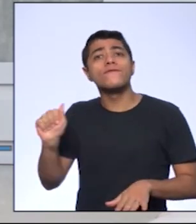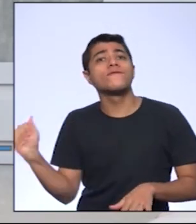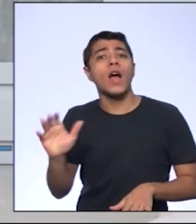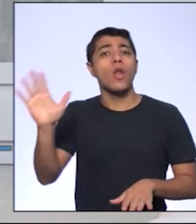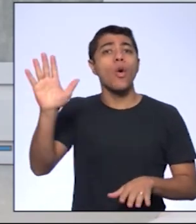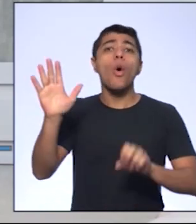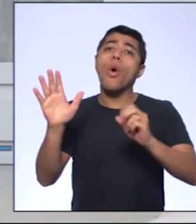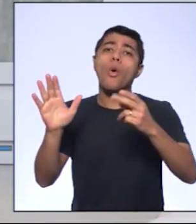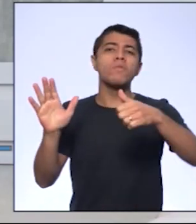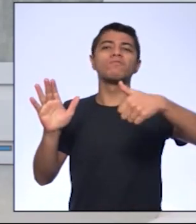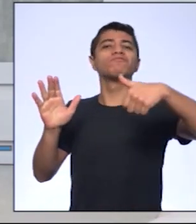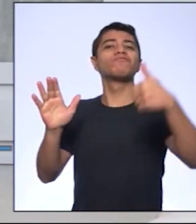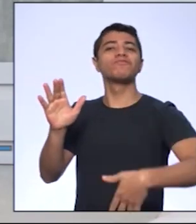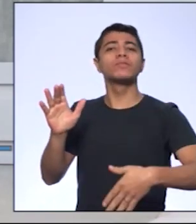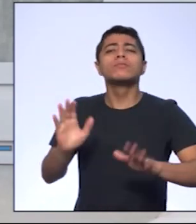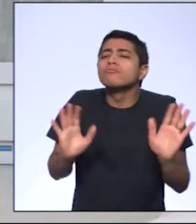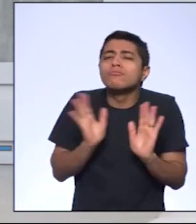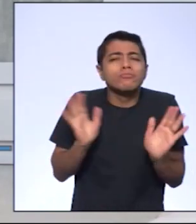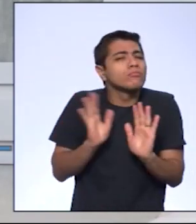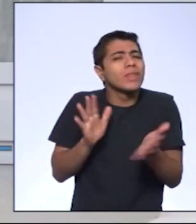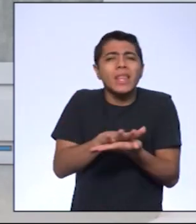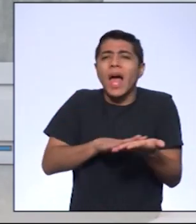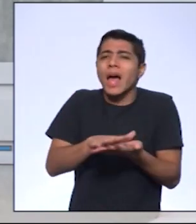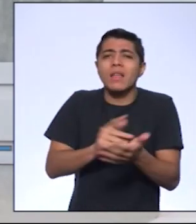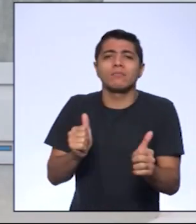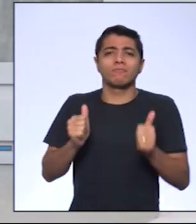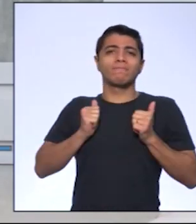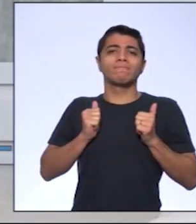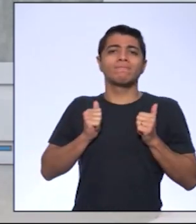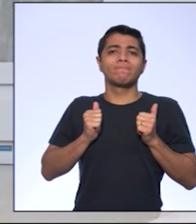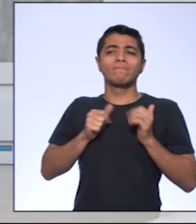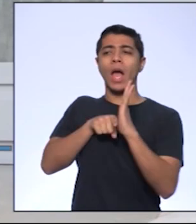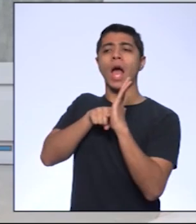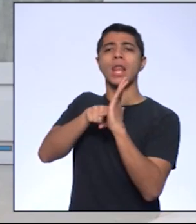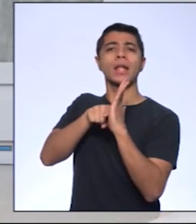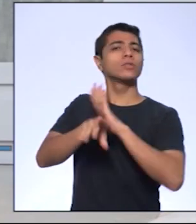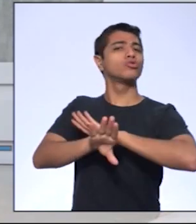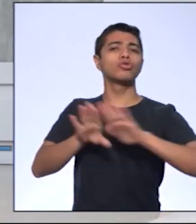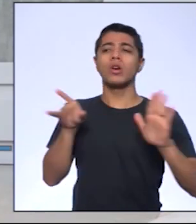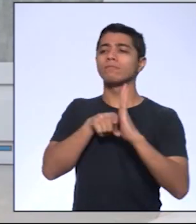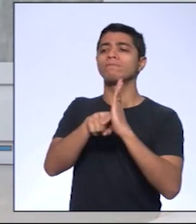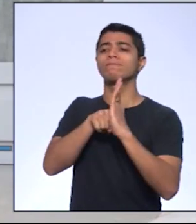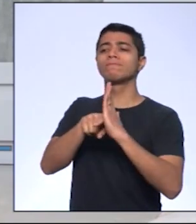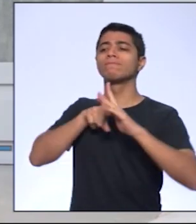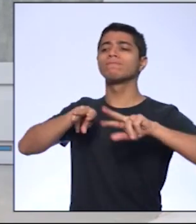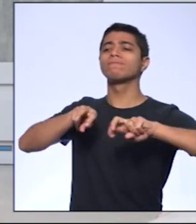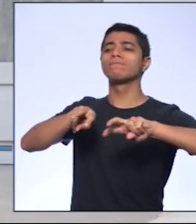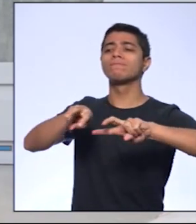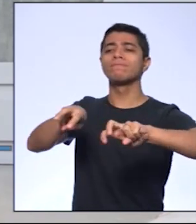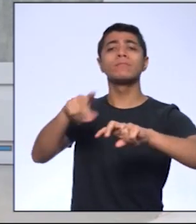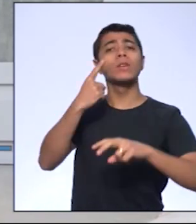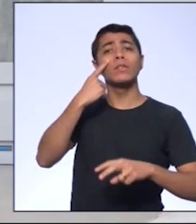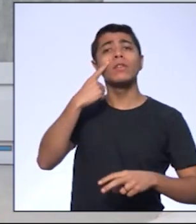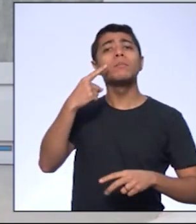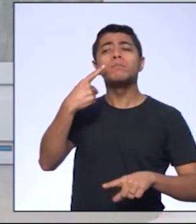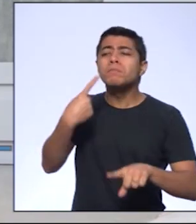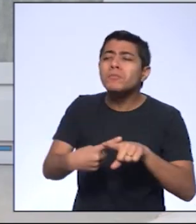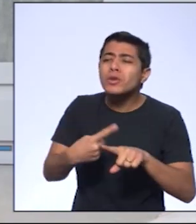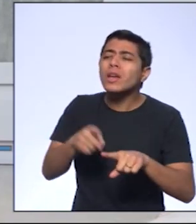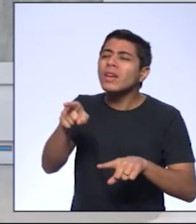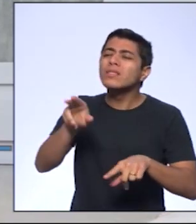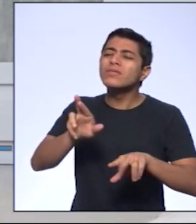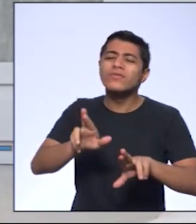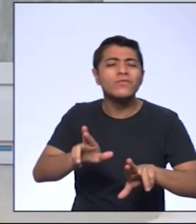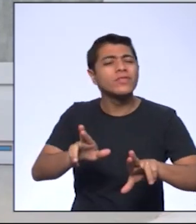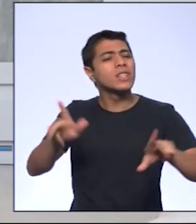apenas analisadas e nós vamos buscar justificativas para essas diferenças. Isso é muito